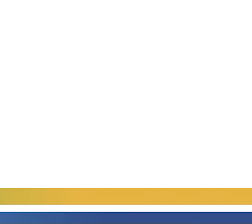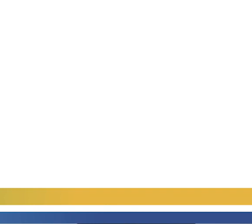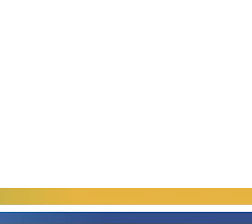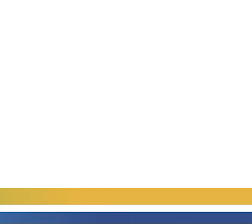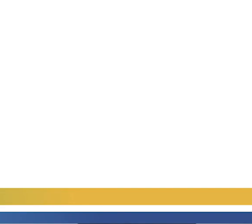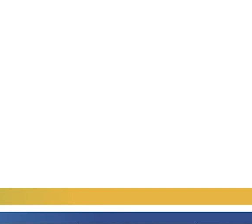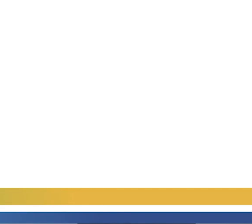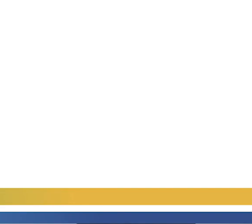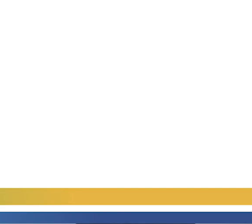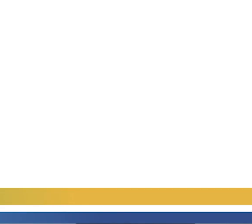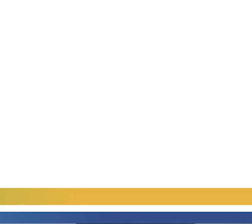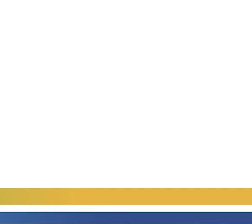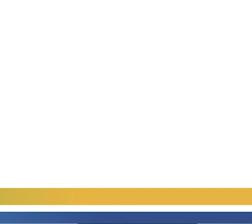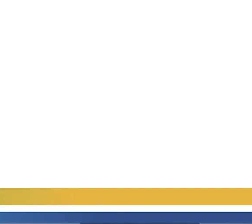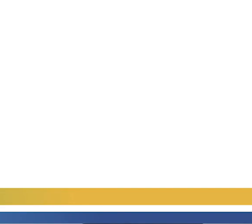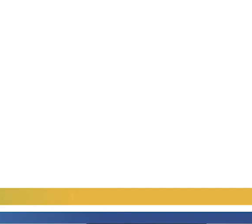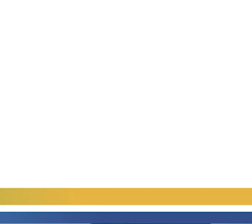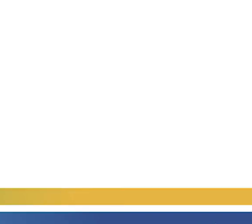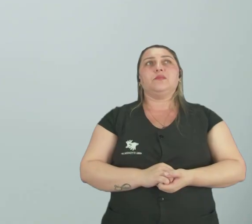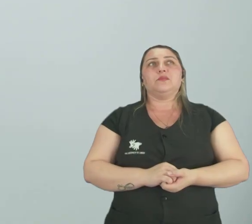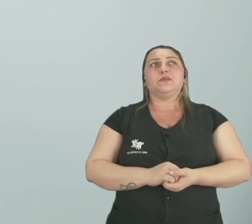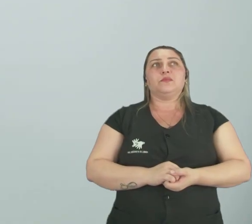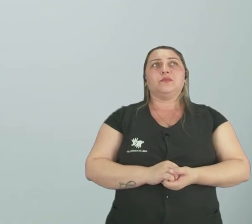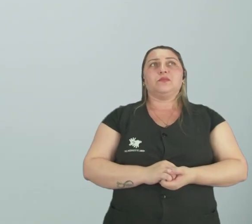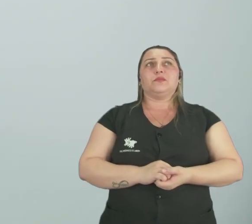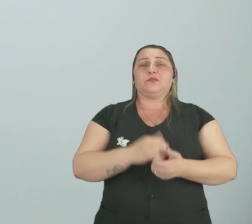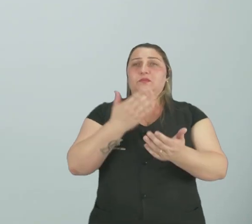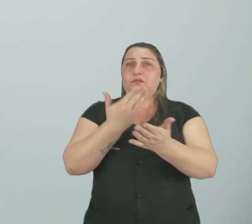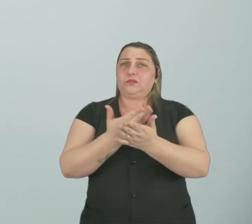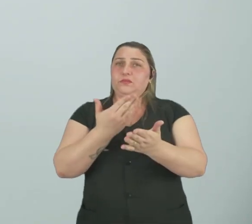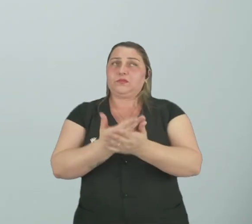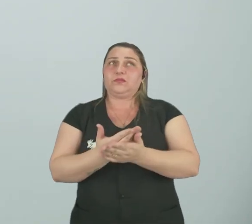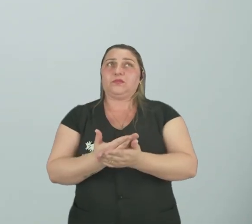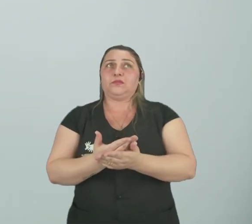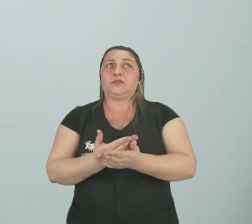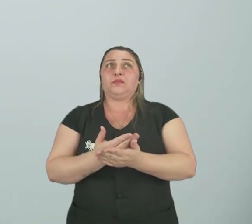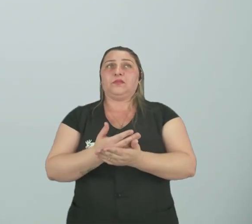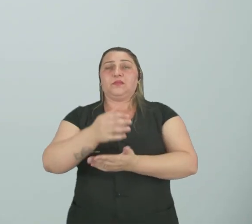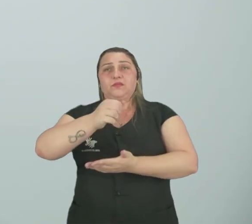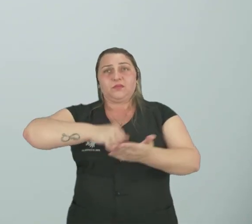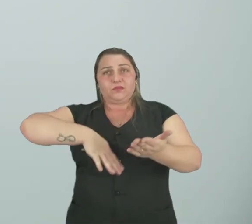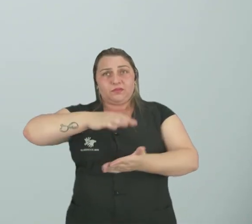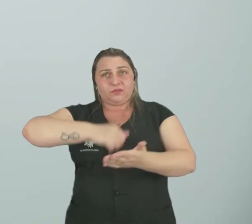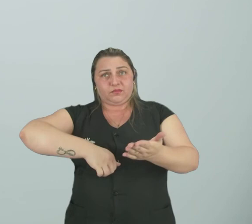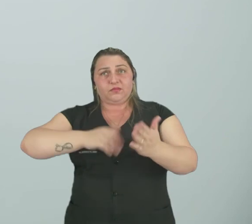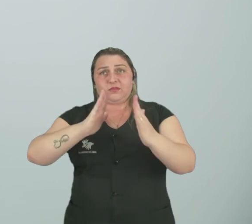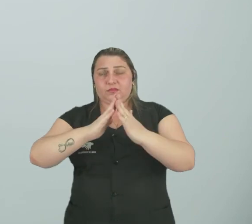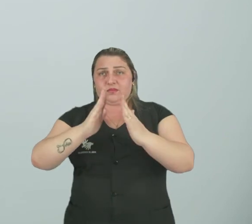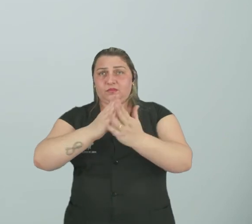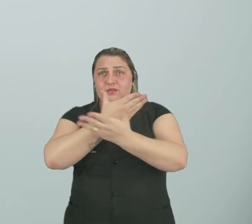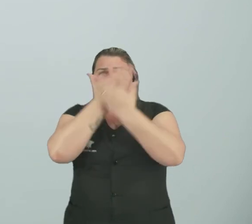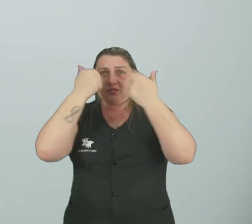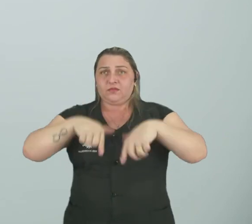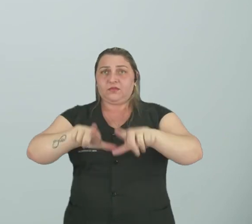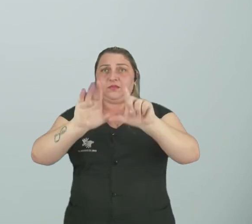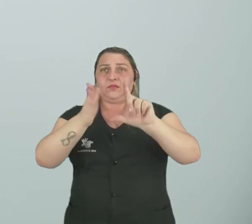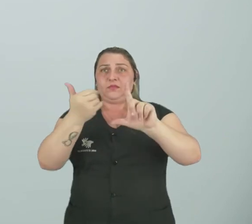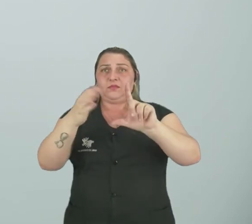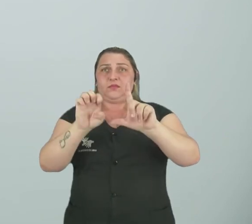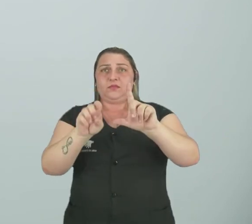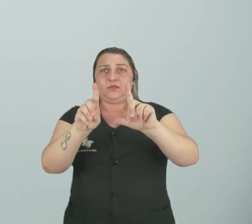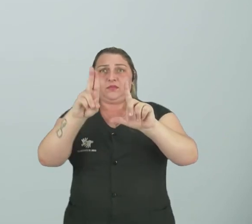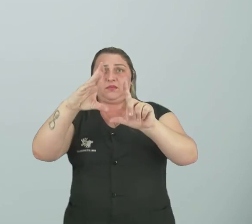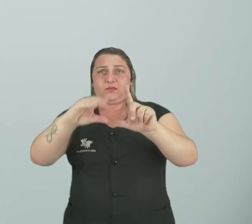técnicos combinatórios, né? Então, a gente vai ficar com a nossa aula de hoje, vai ficar aí se exercitando. Não esqueçam de acessar a